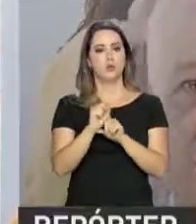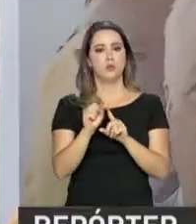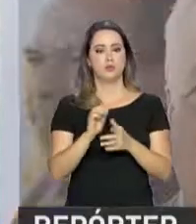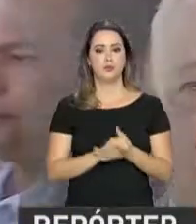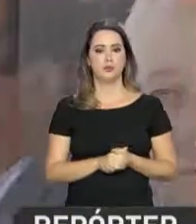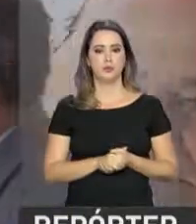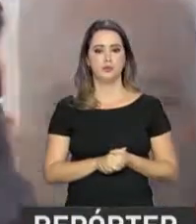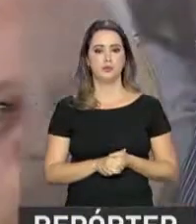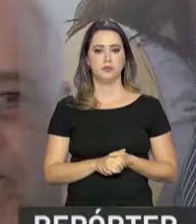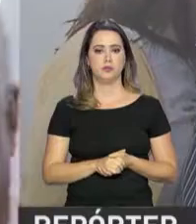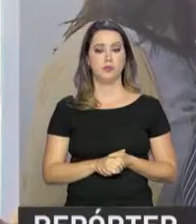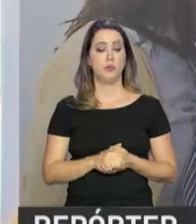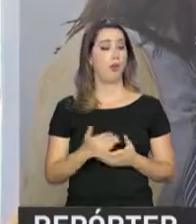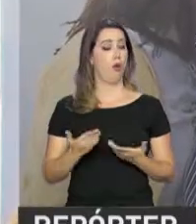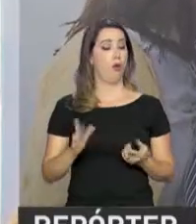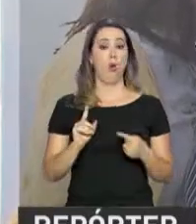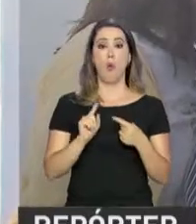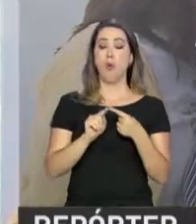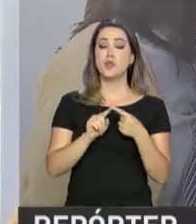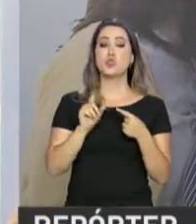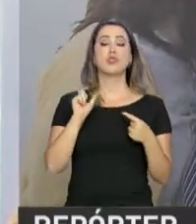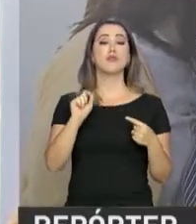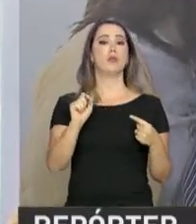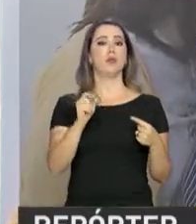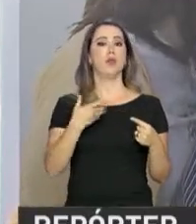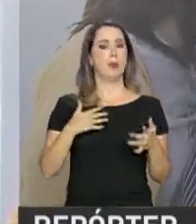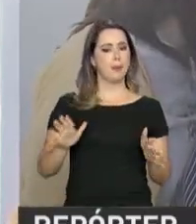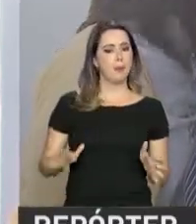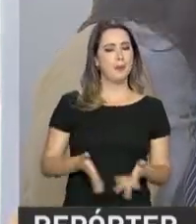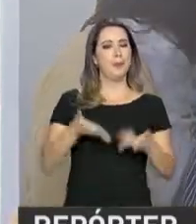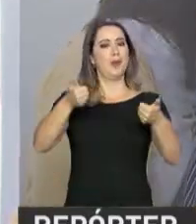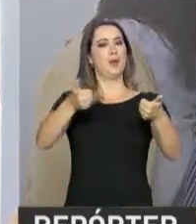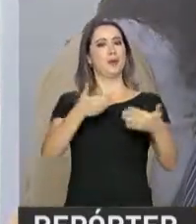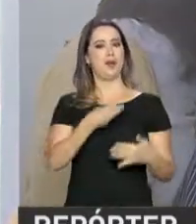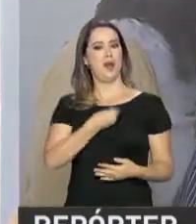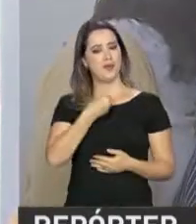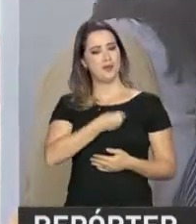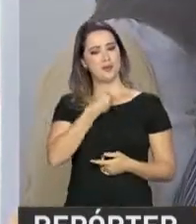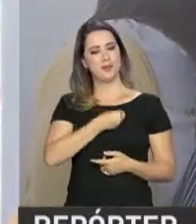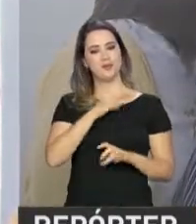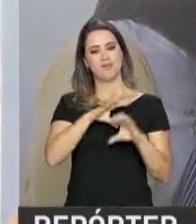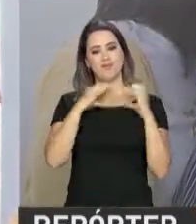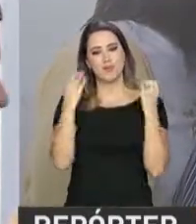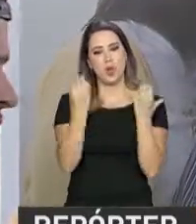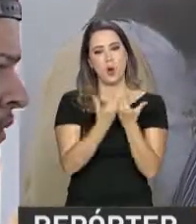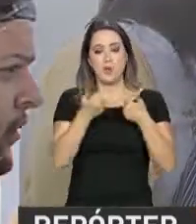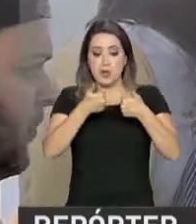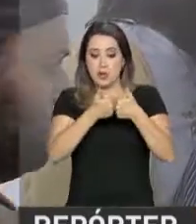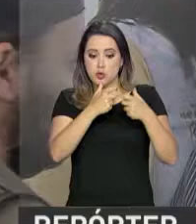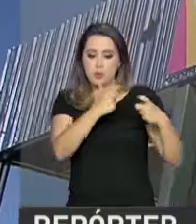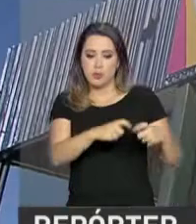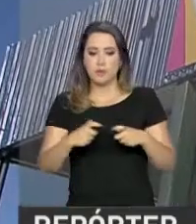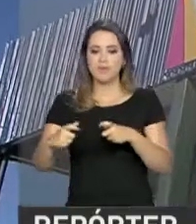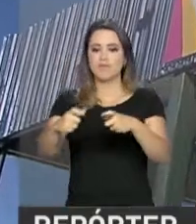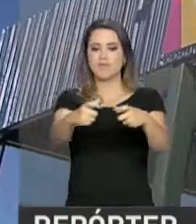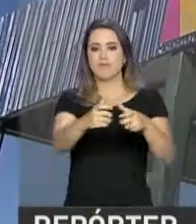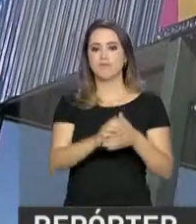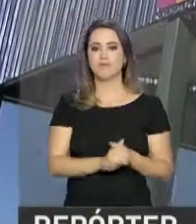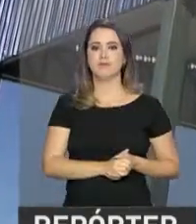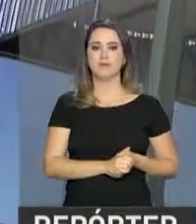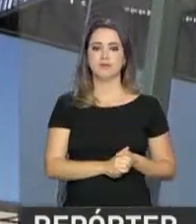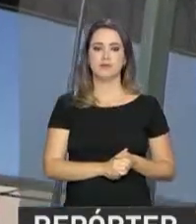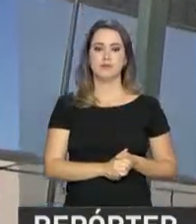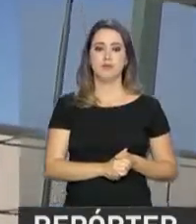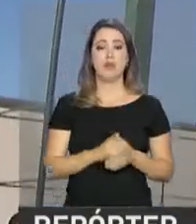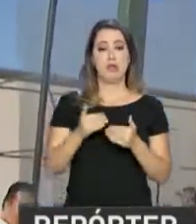grande objetivo é de promover essa melhora na qualidade de vida das comunidades do entorno desses espaços. Inaugurado